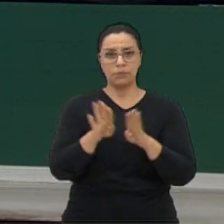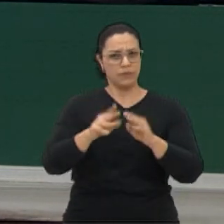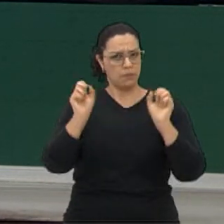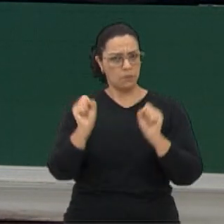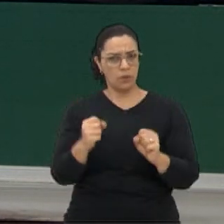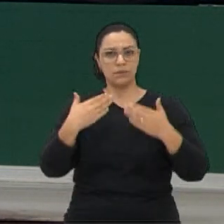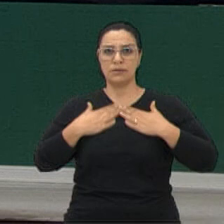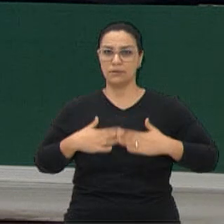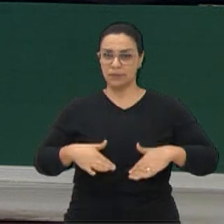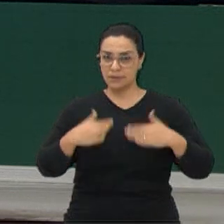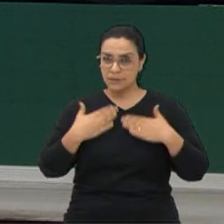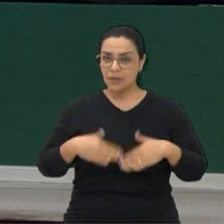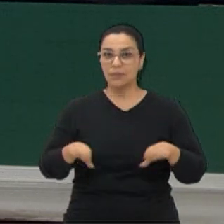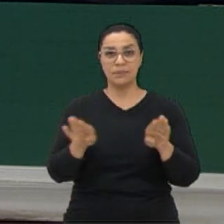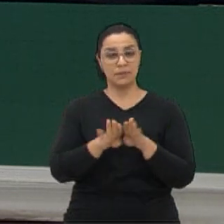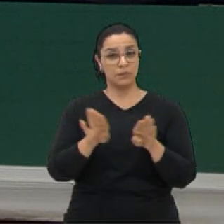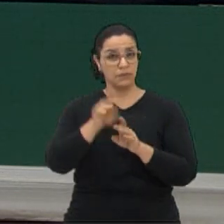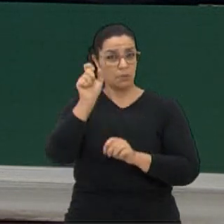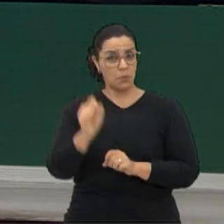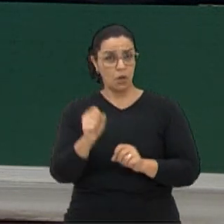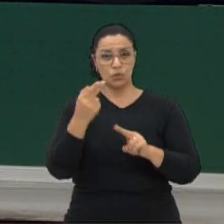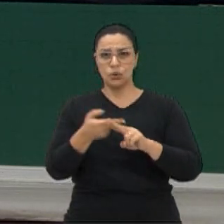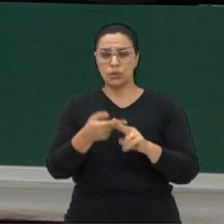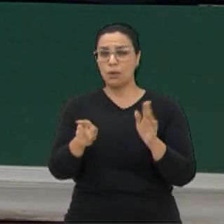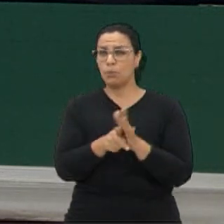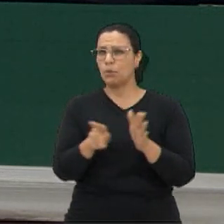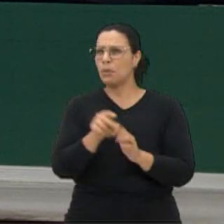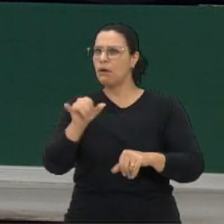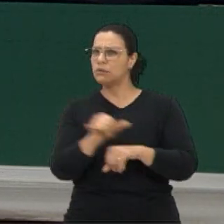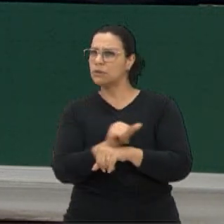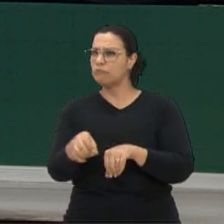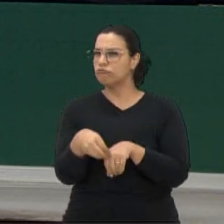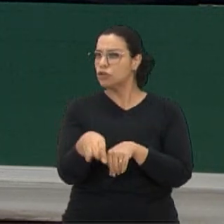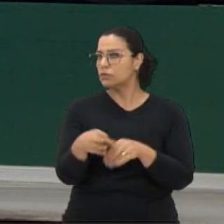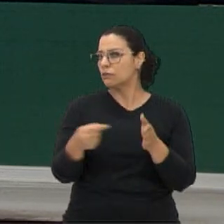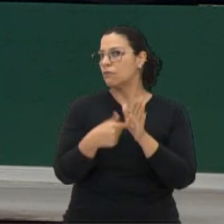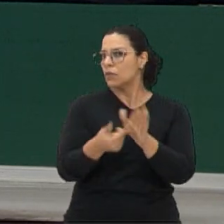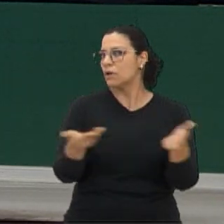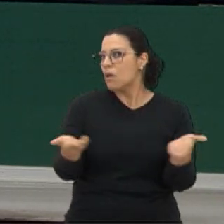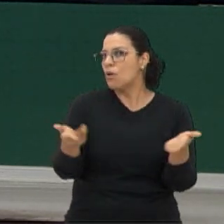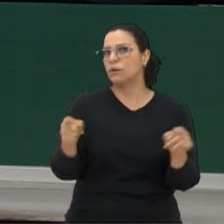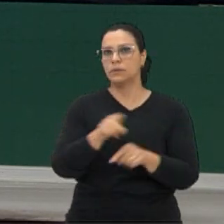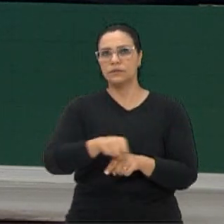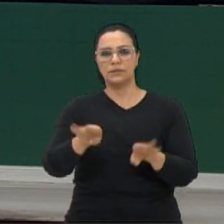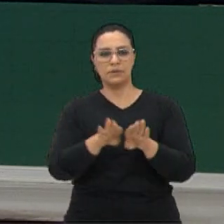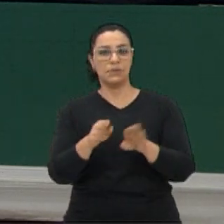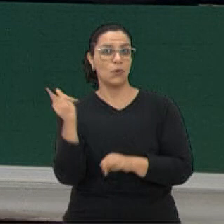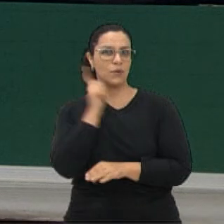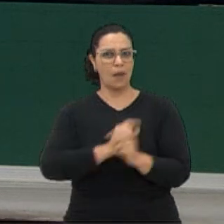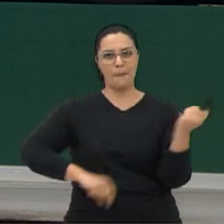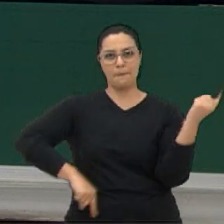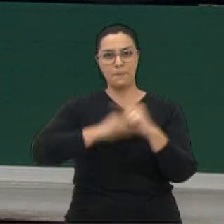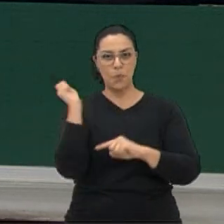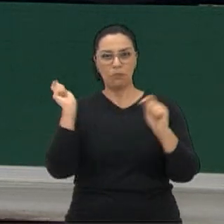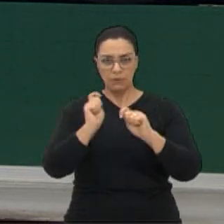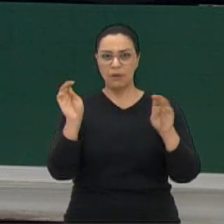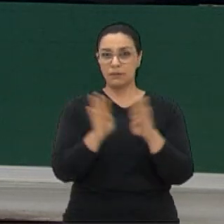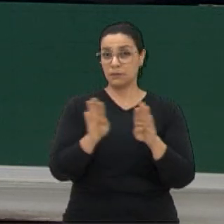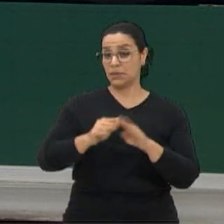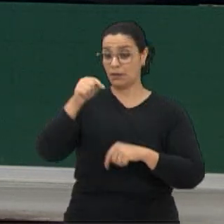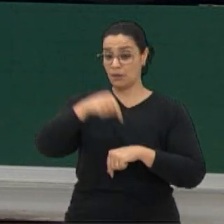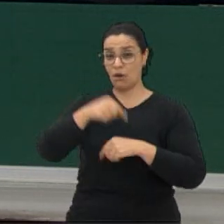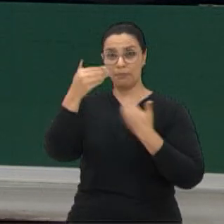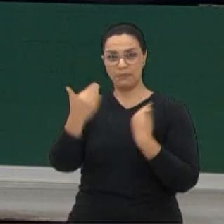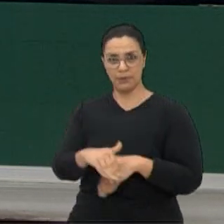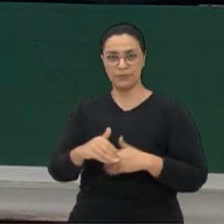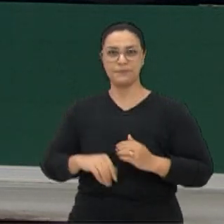possa ter calma e que você possa usar algumas das dicas que eu vou trazer aqui para você para que você venha ter sucesso na